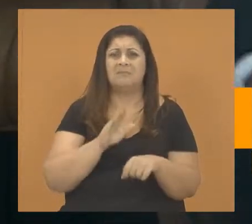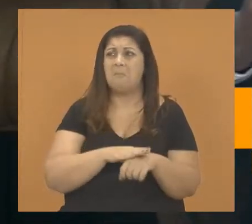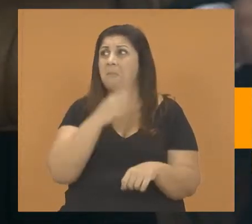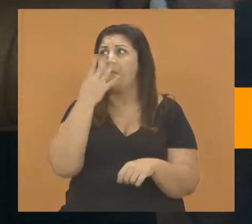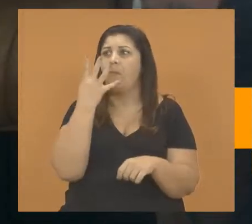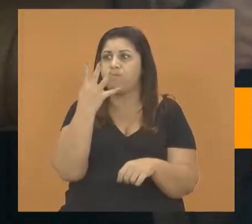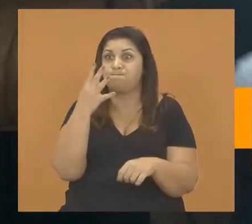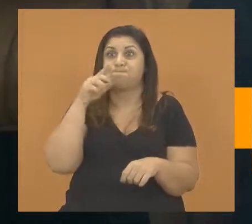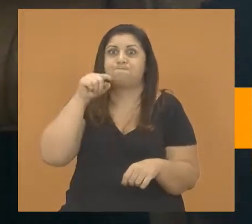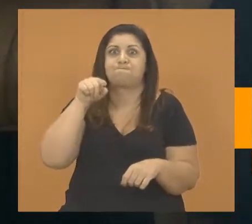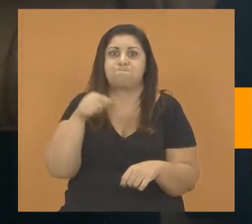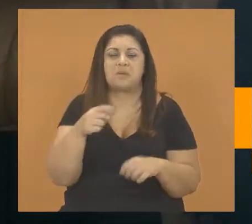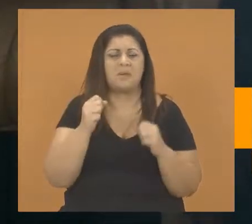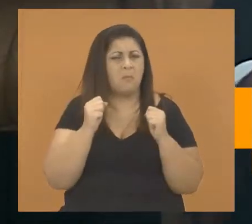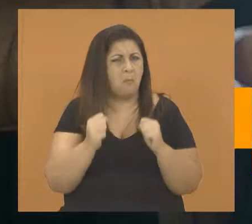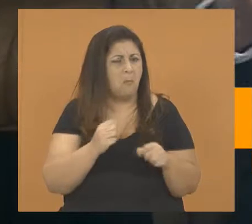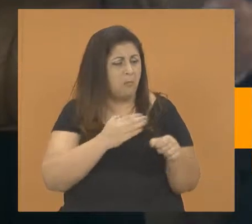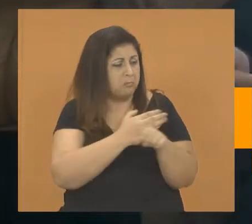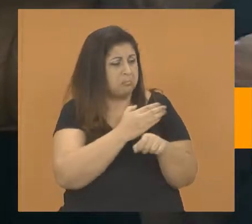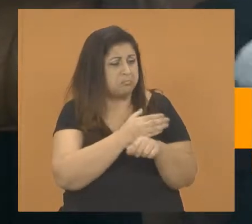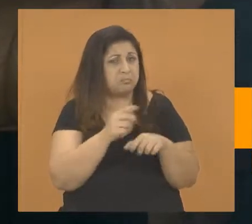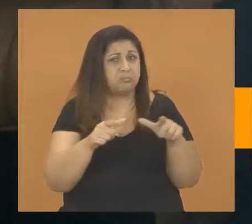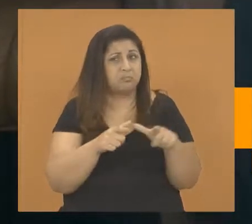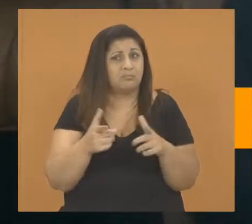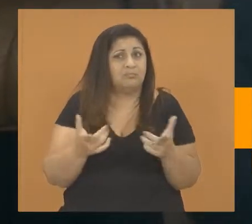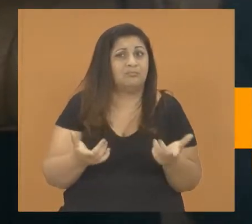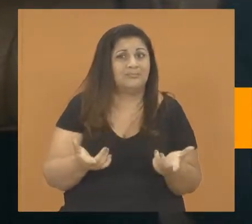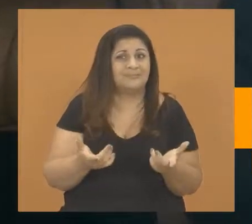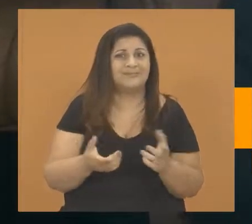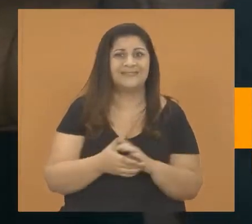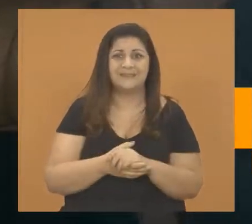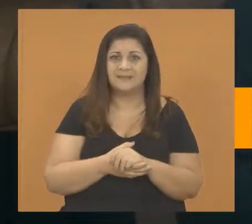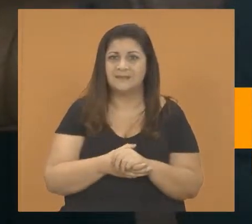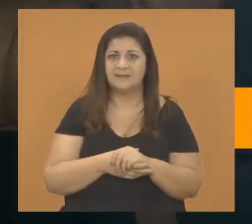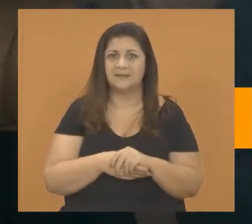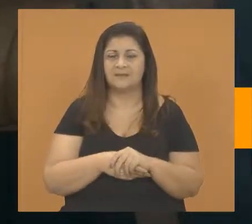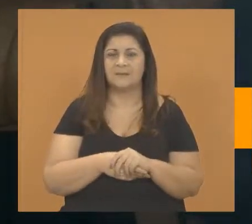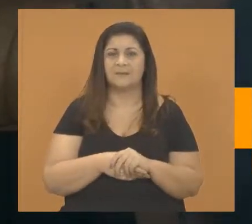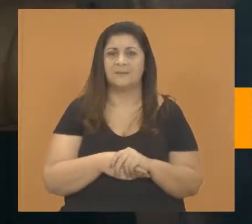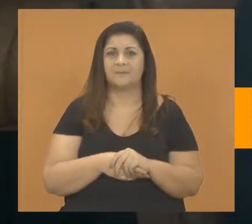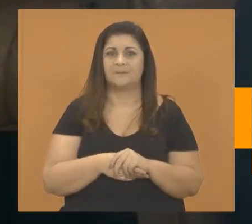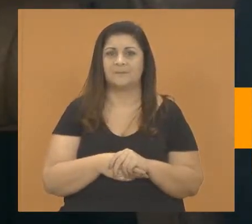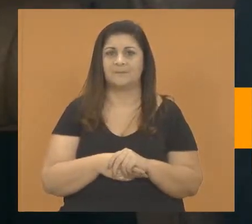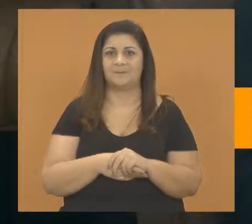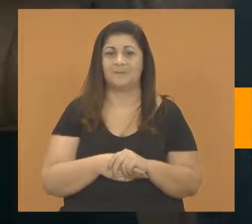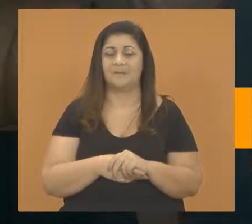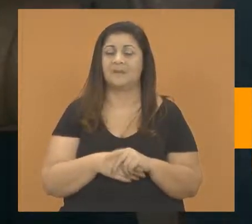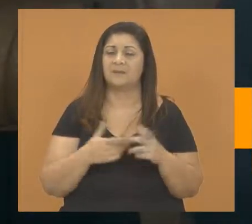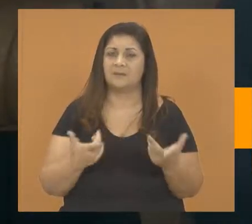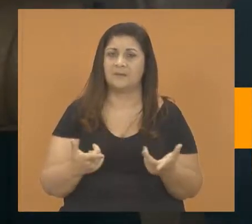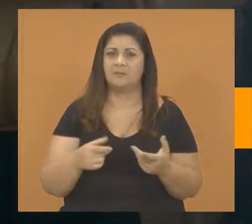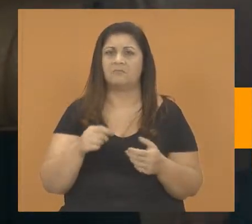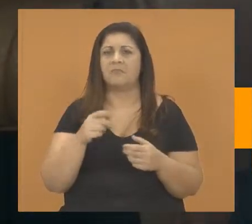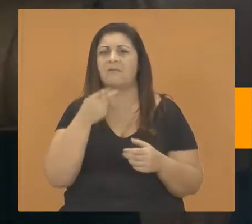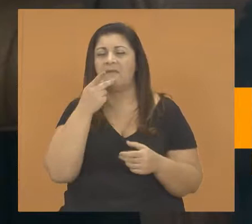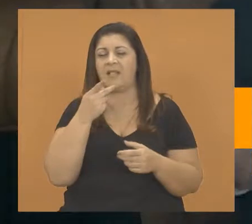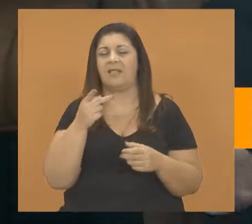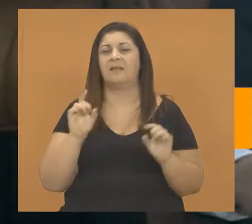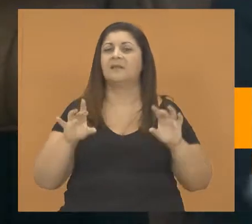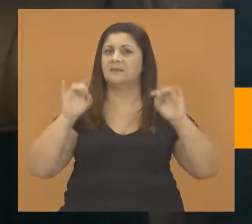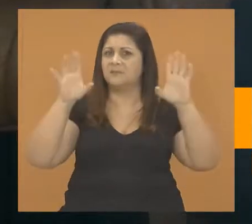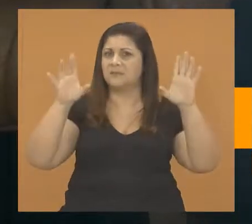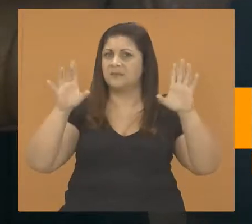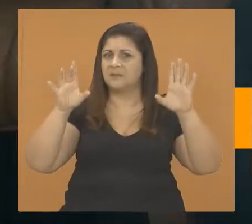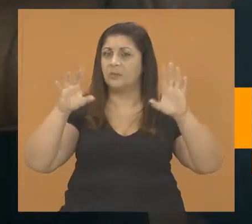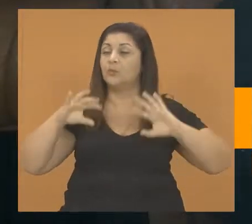que poderão ocupar esses cargos como uma forma de serem valorizados então valorização ao meu ver ela tem que ser para